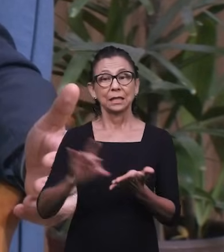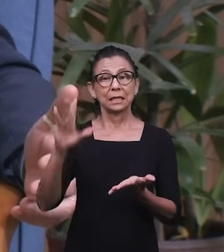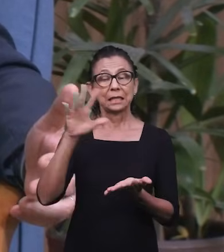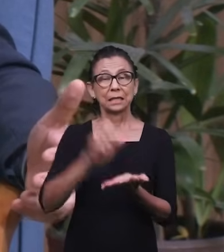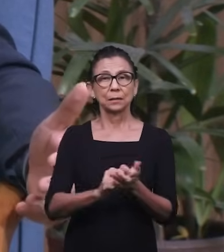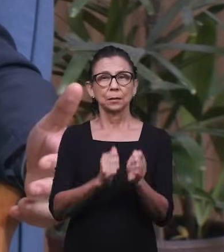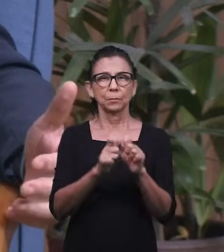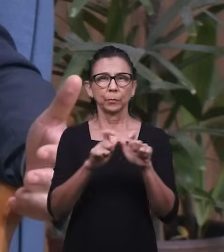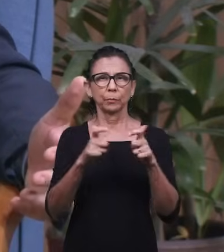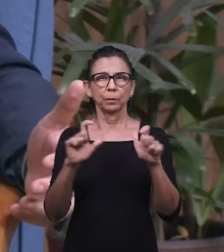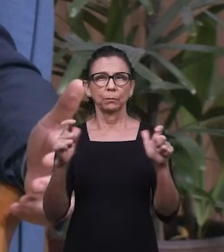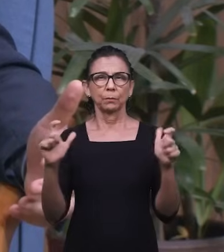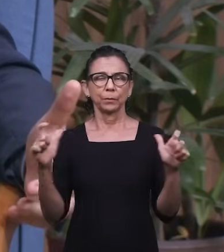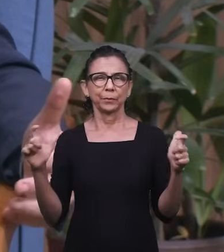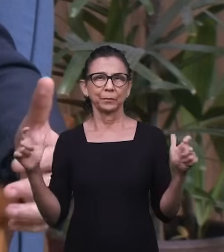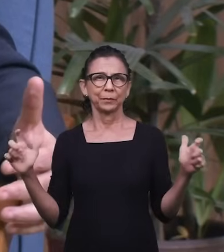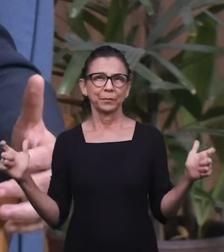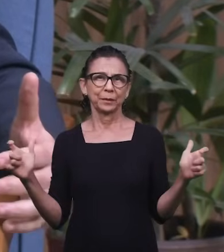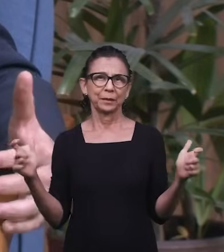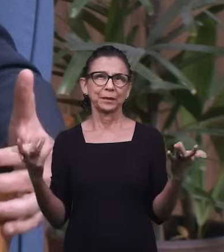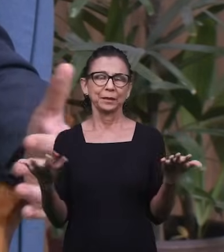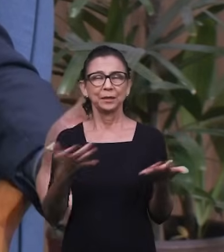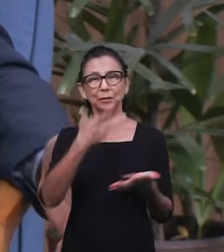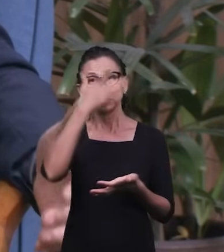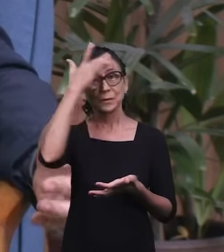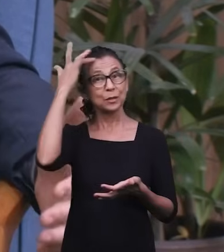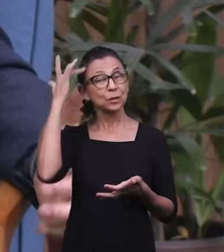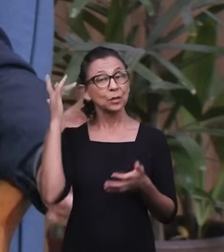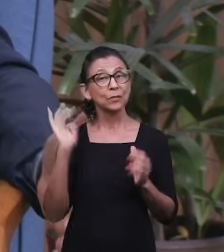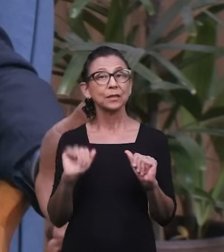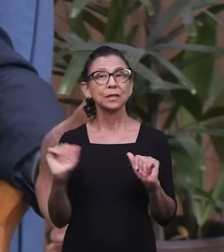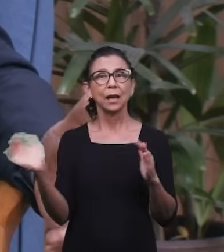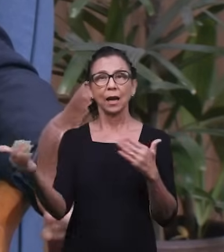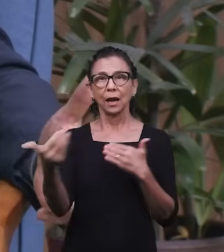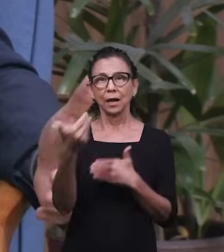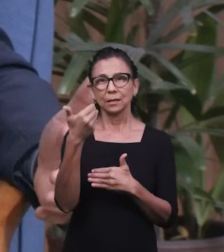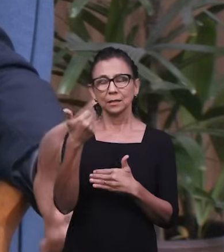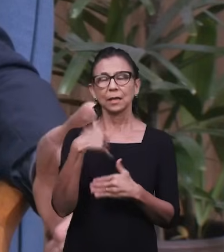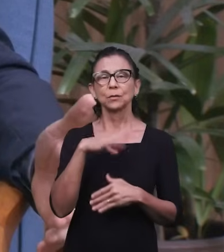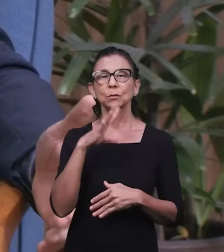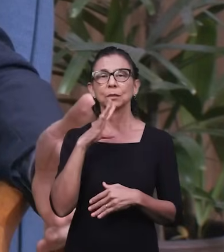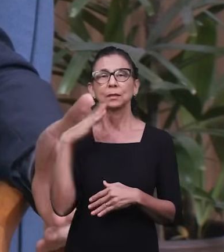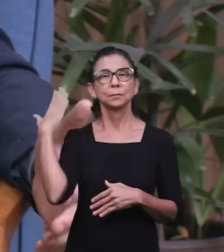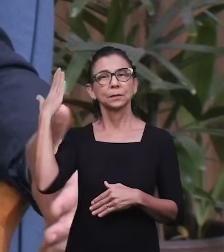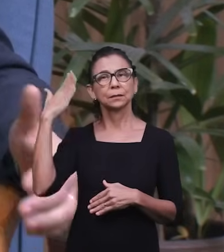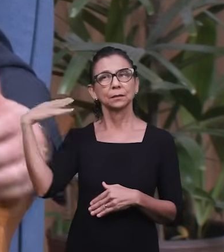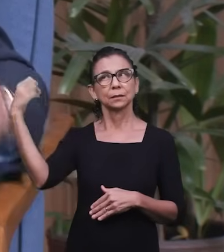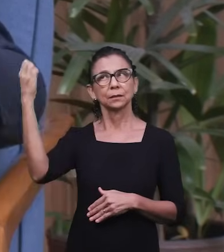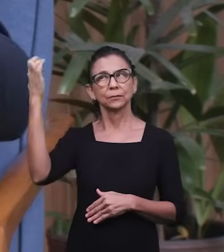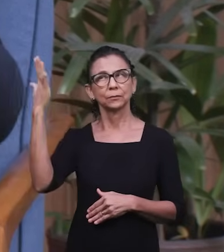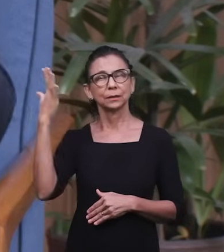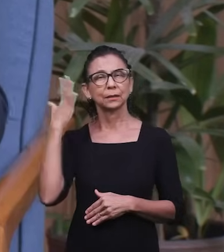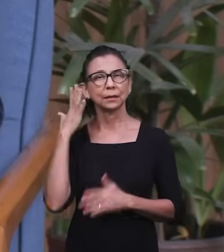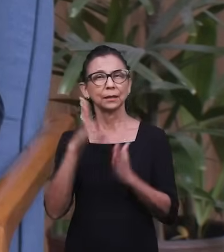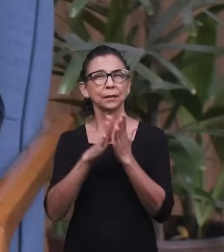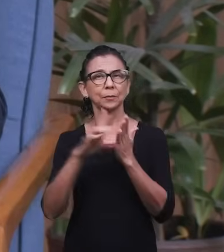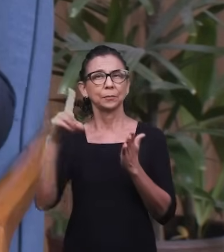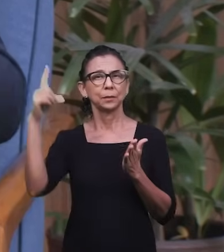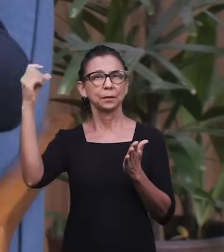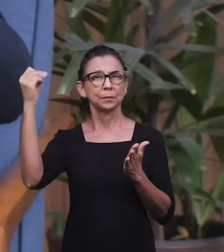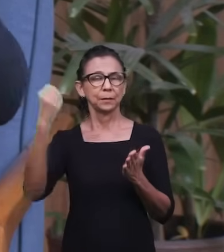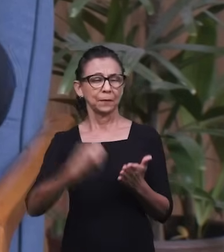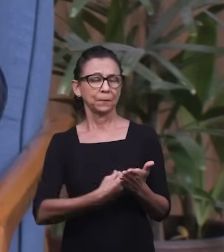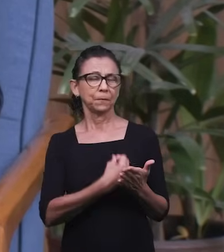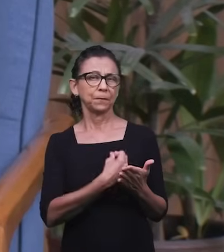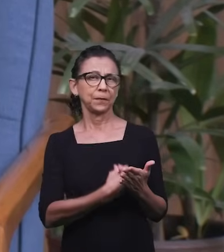inscritos no canal e também aumentar a quantidade de pessoas que têm acesso à mensagem revelada, à palavra